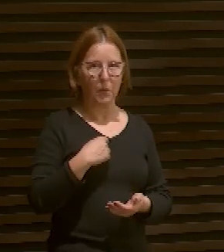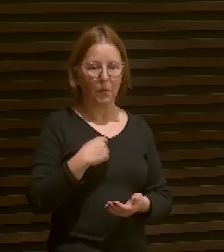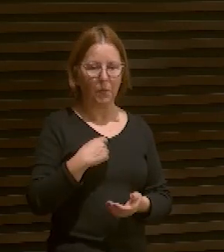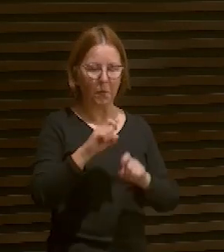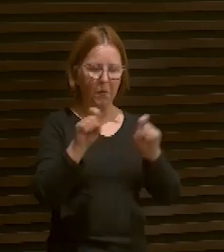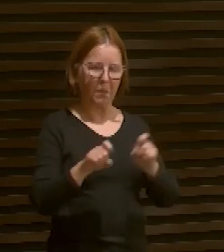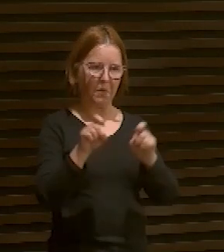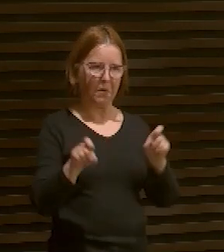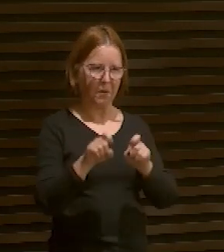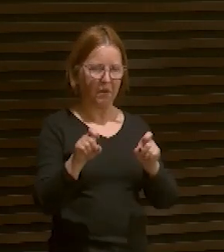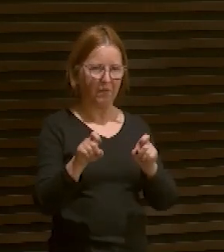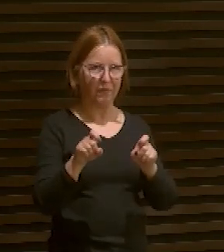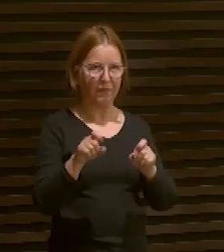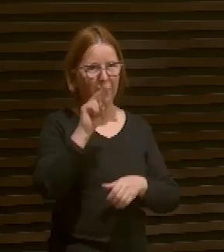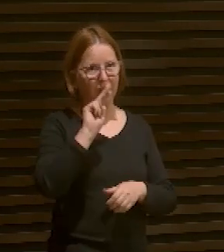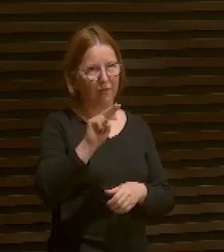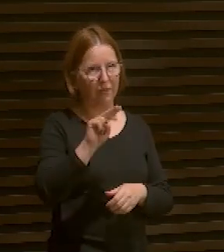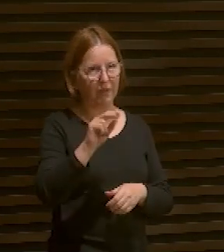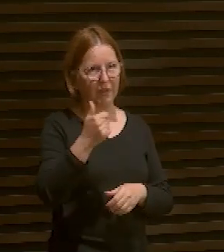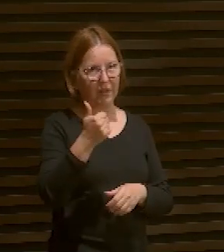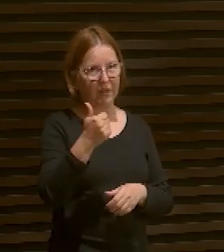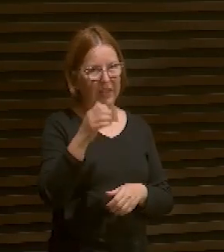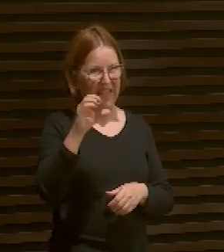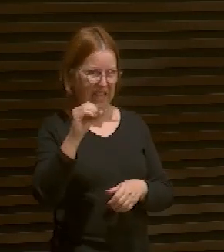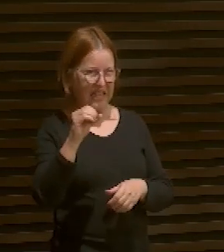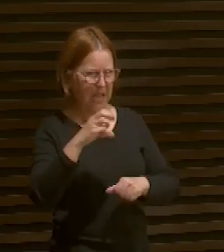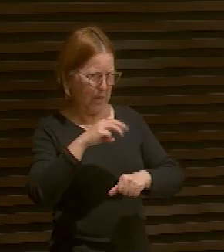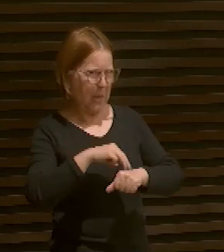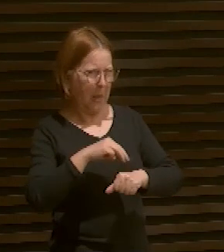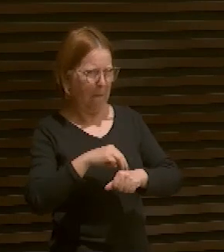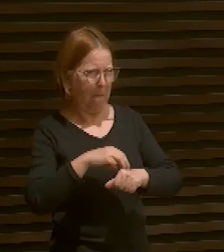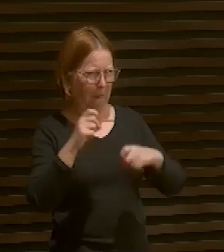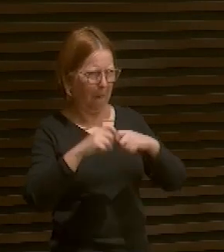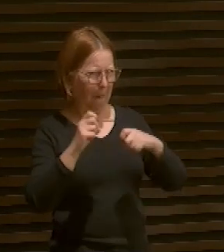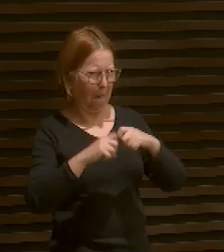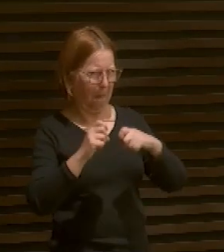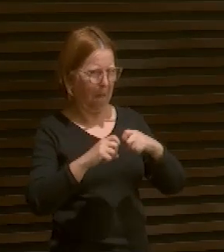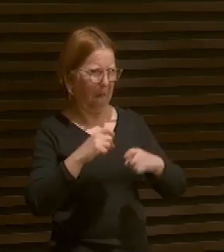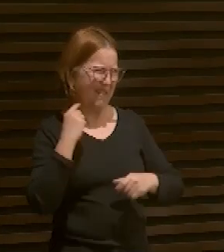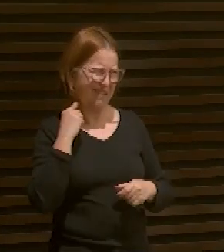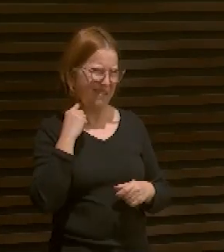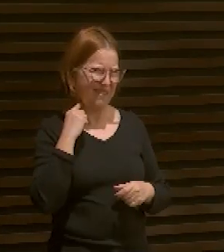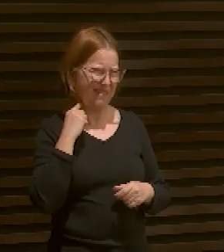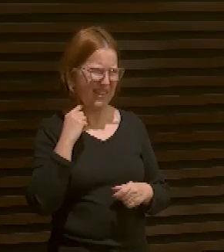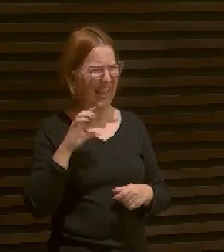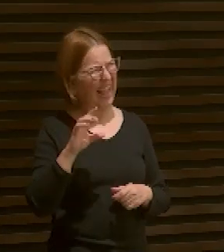computador e vou ver 10 minutos de pornografia, mas é só 10 minutos, não vai acontecer nada.